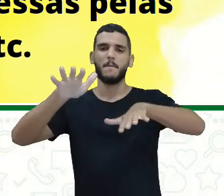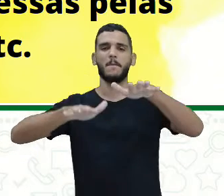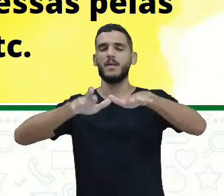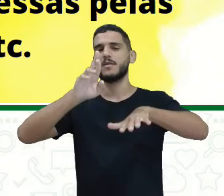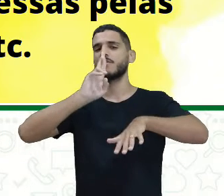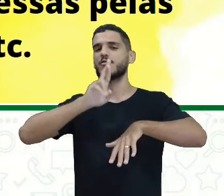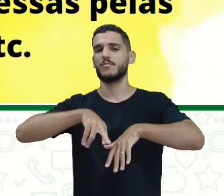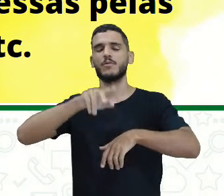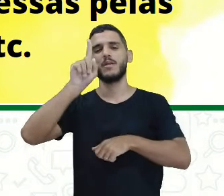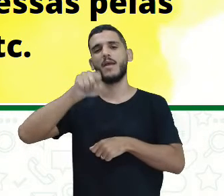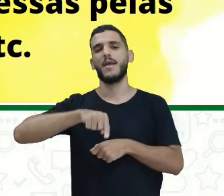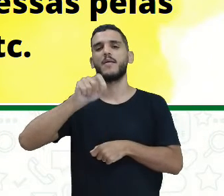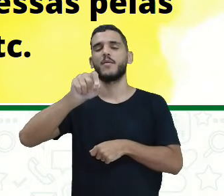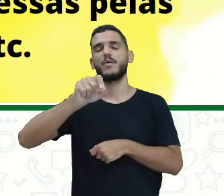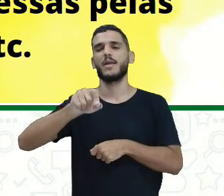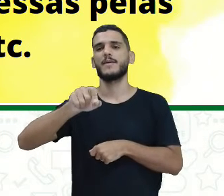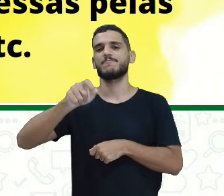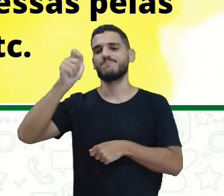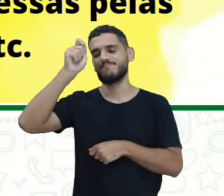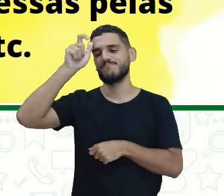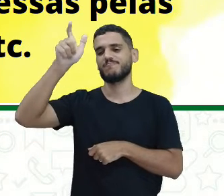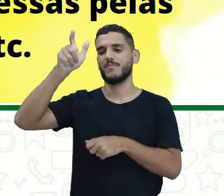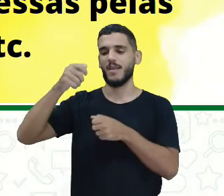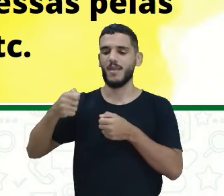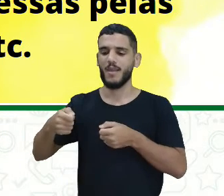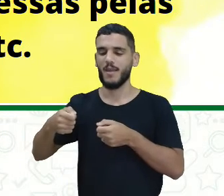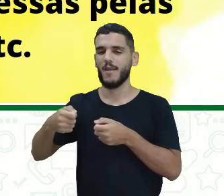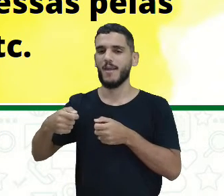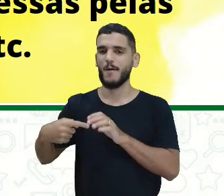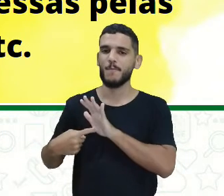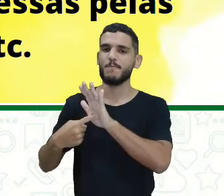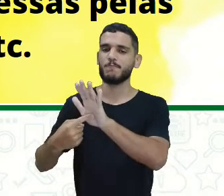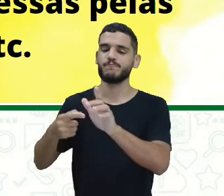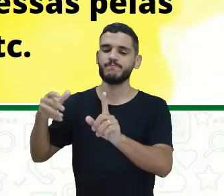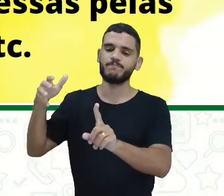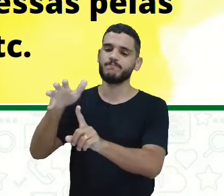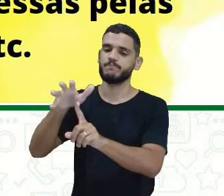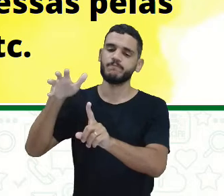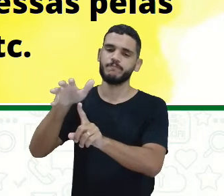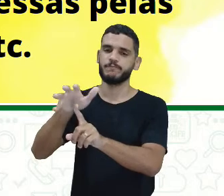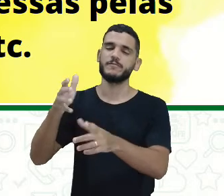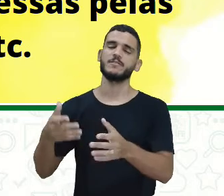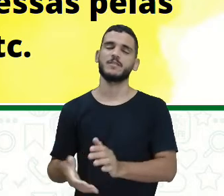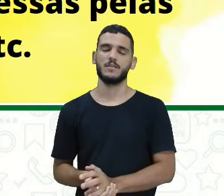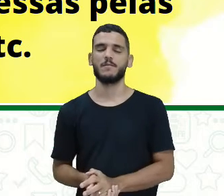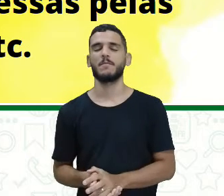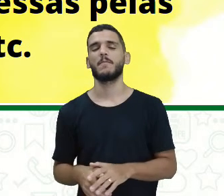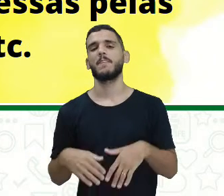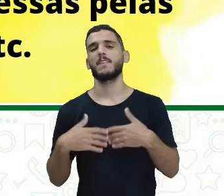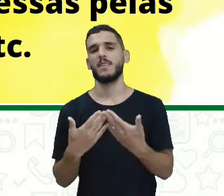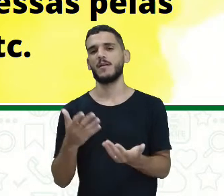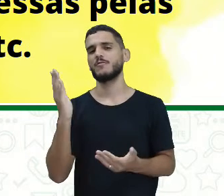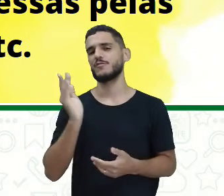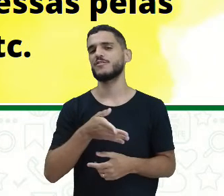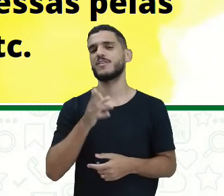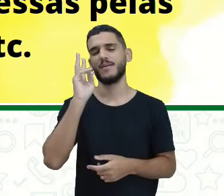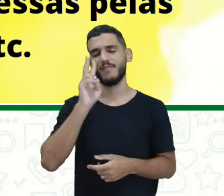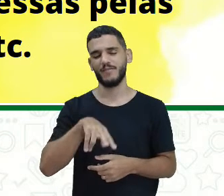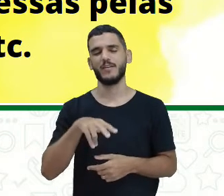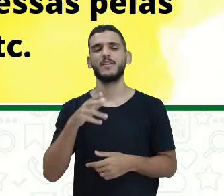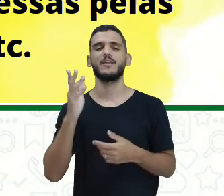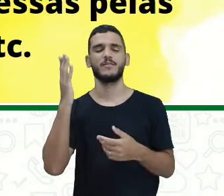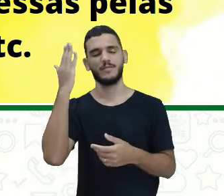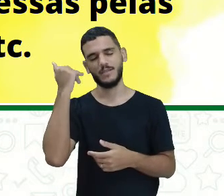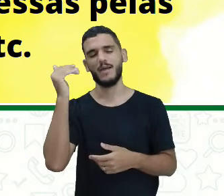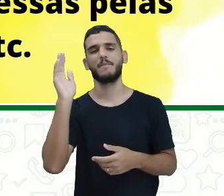o direcionamento das ideias expressas pelas pessoas pesquisadas. Então, vocês já viram isso, né?